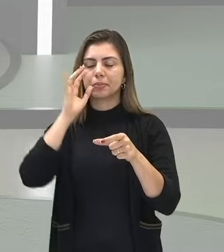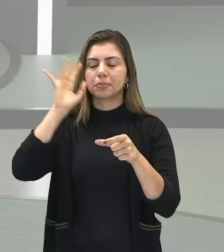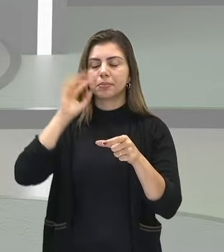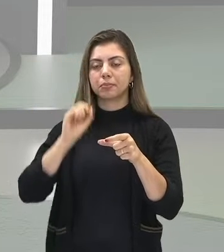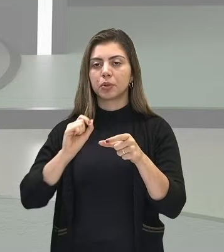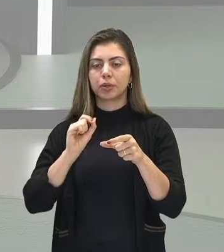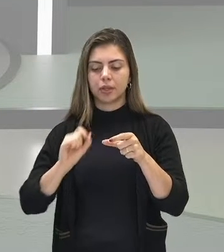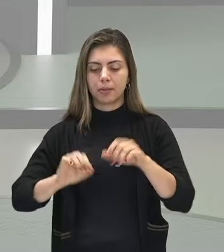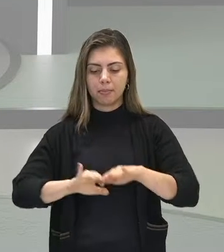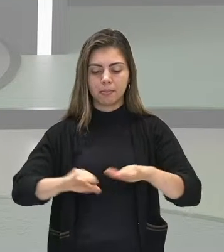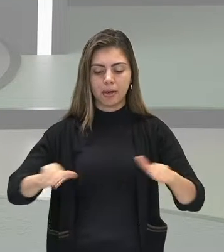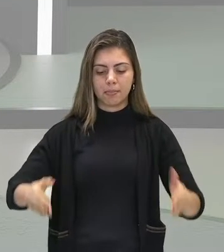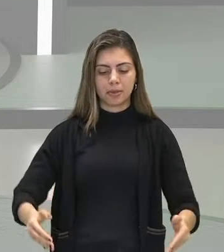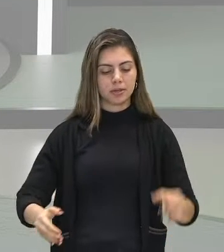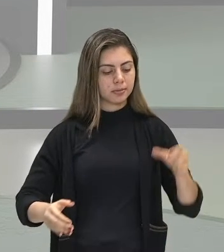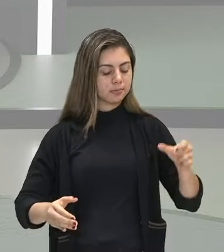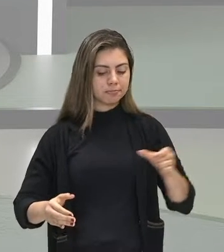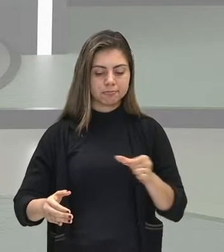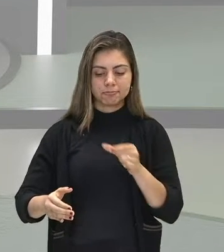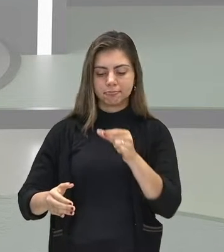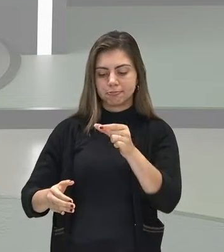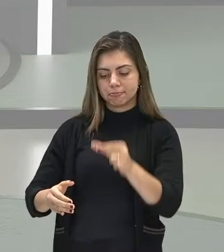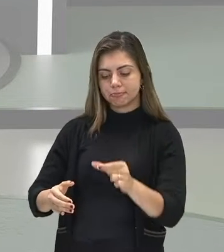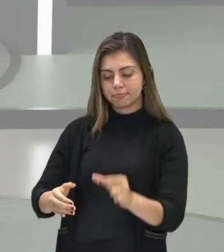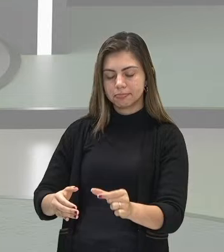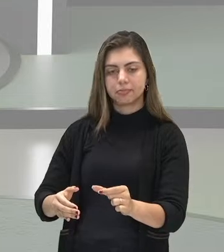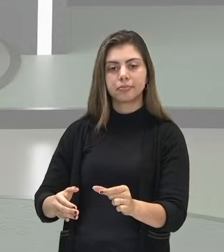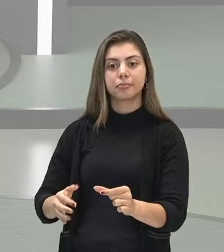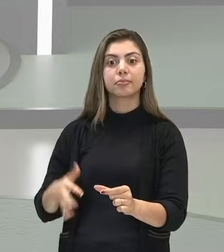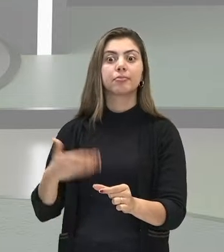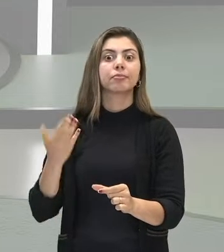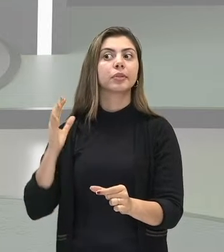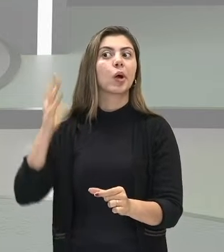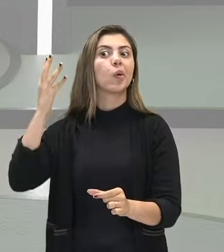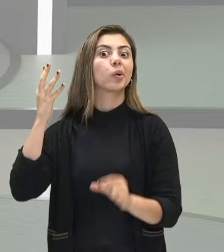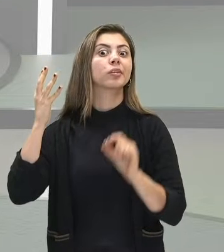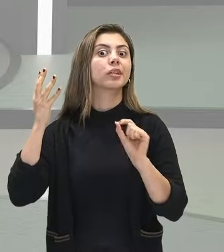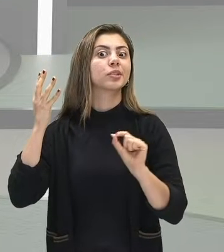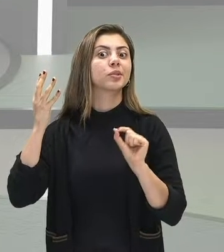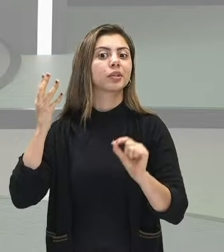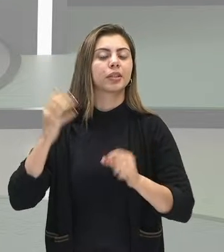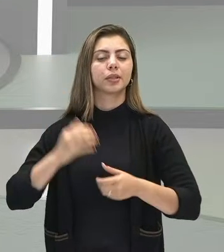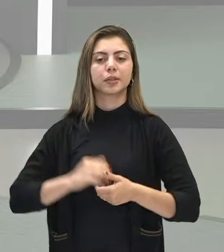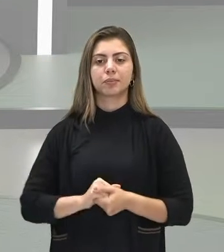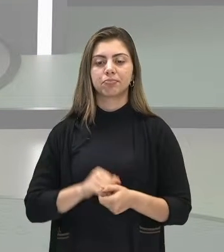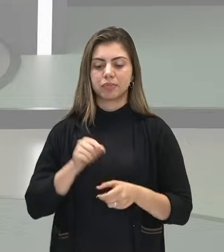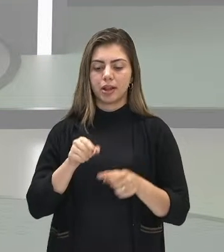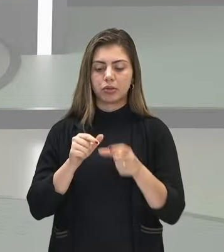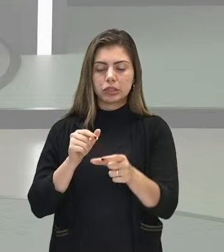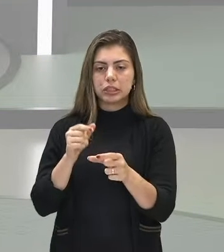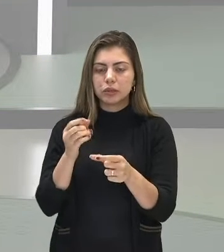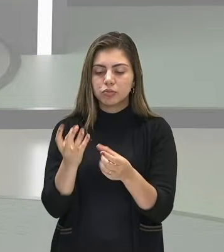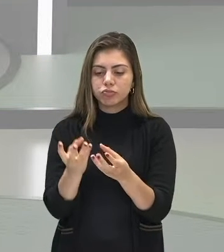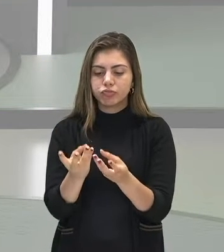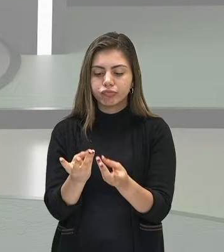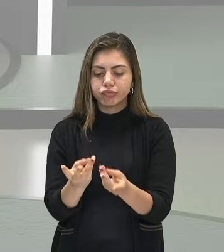uma mesa a uma temperatura ambiente, o que vai acontecer? Ele